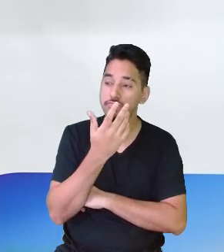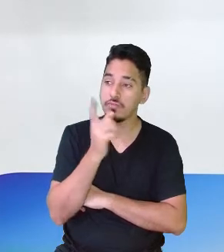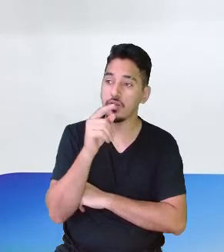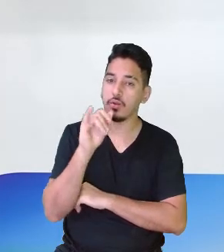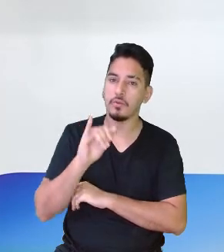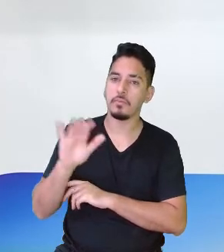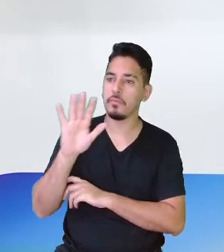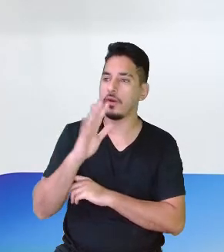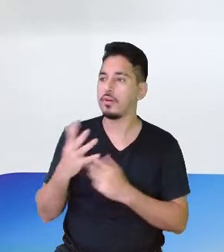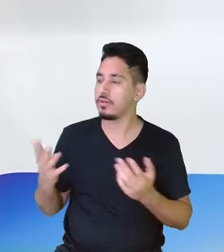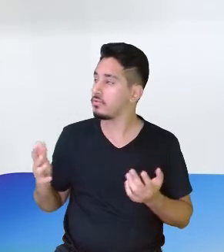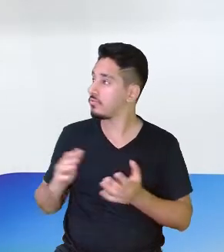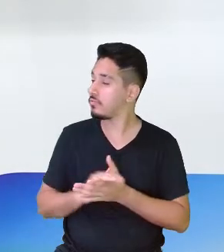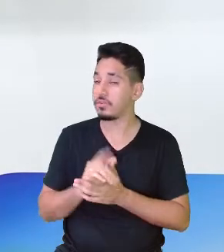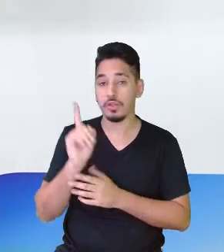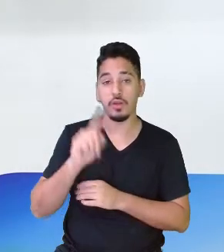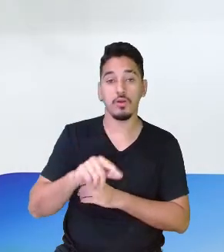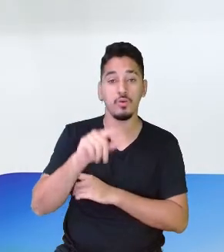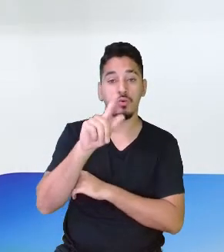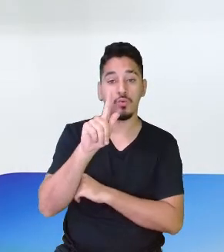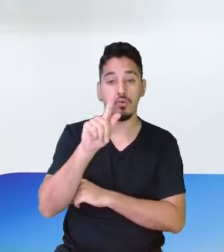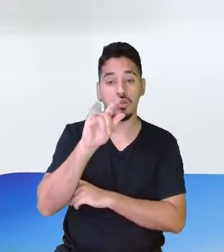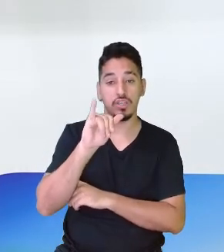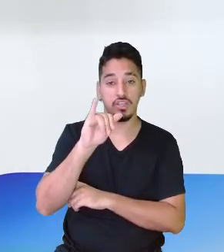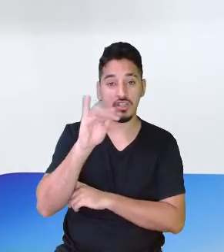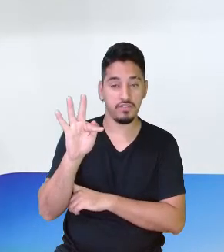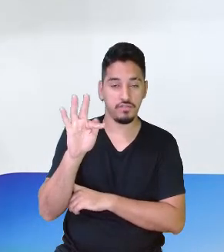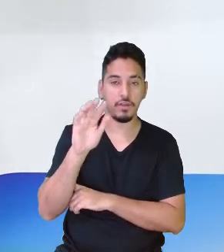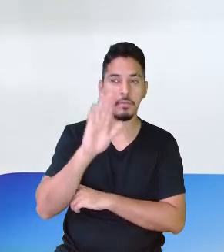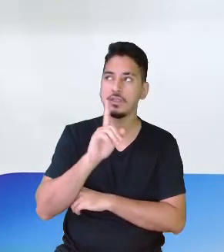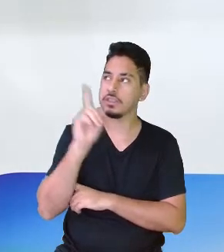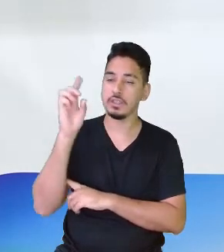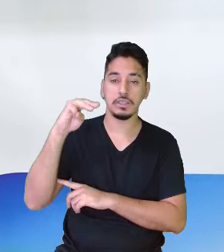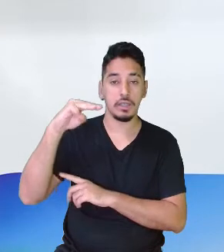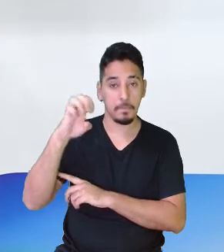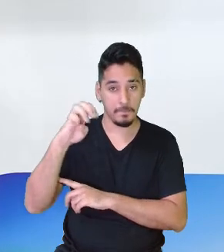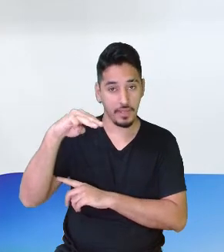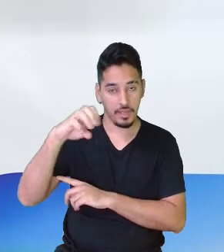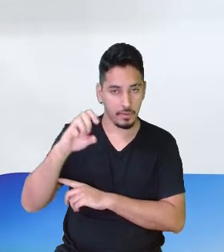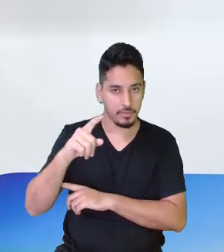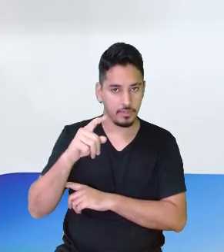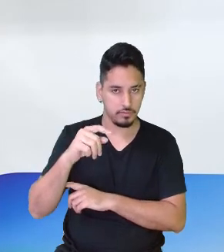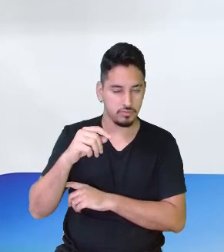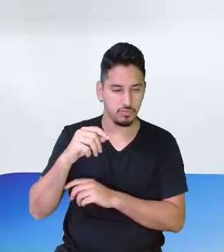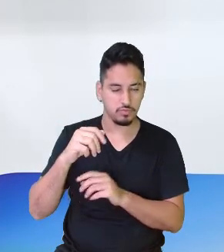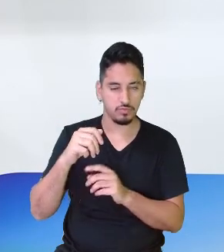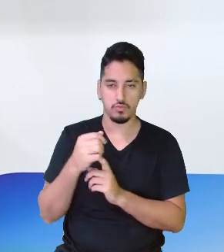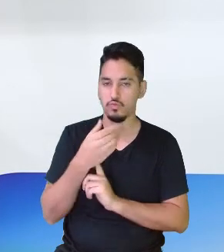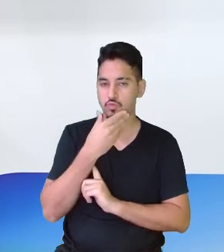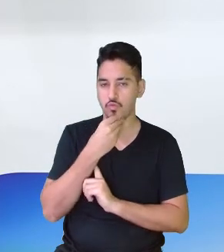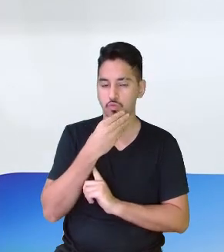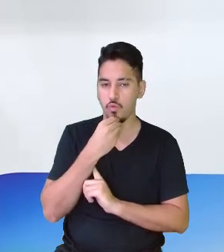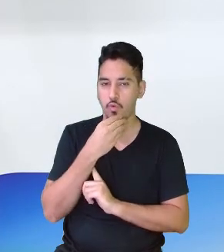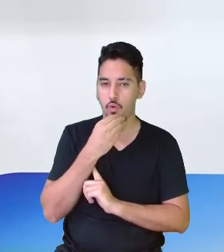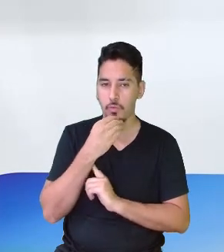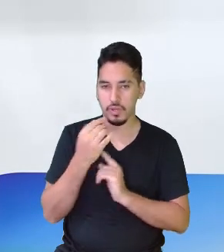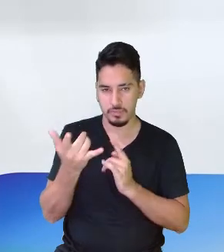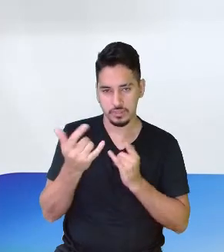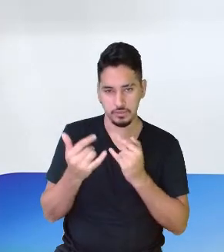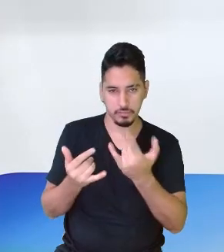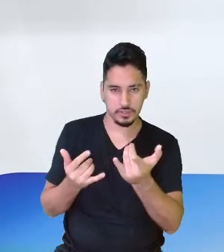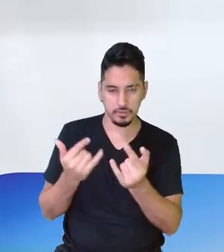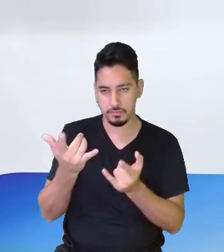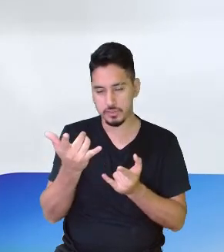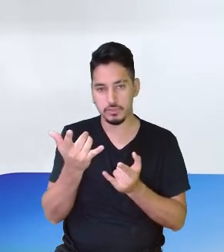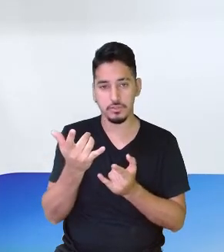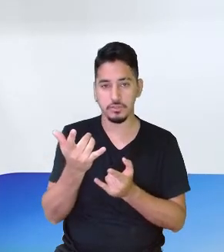uma outra modalidade aí. Mas esse meme aqui do Homem-Aranha que se aponta, ele não carece de um